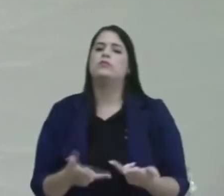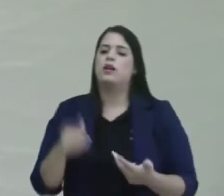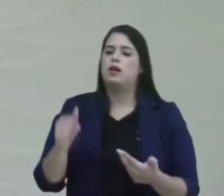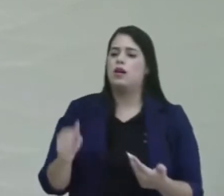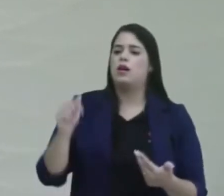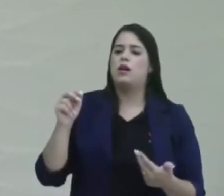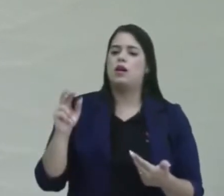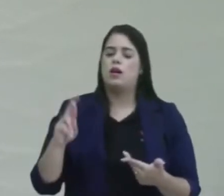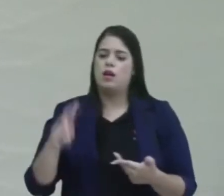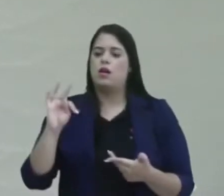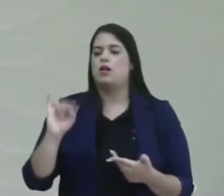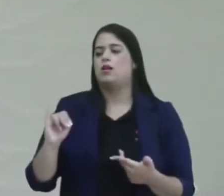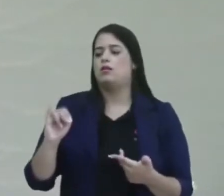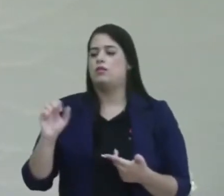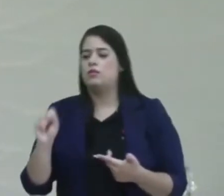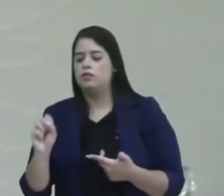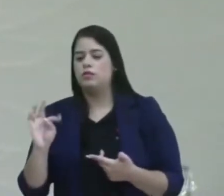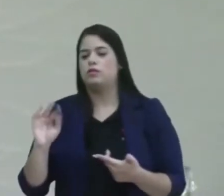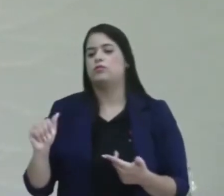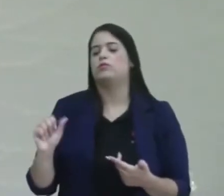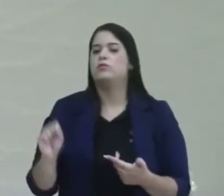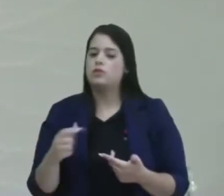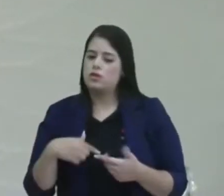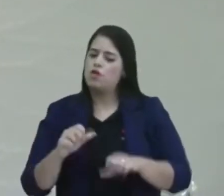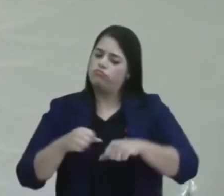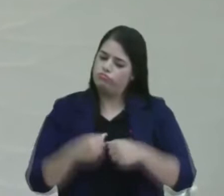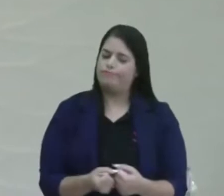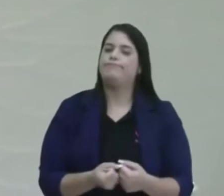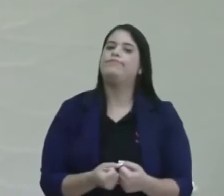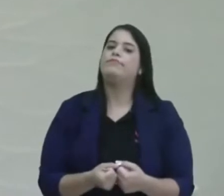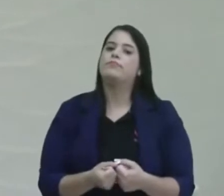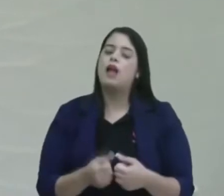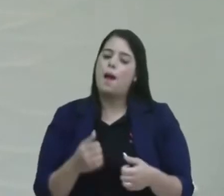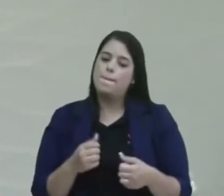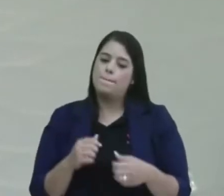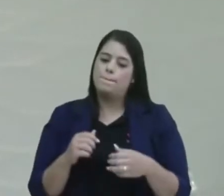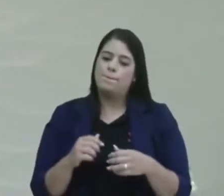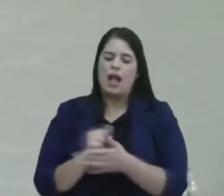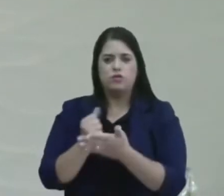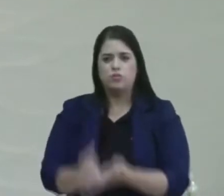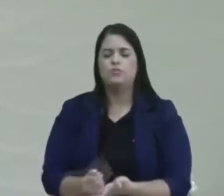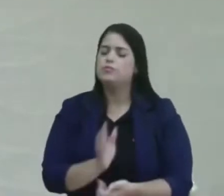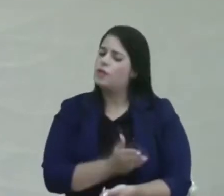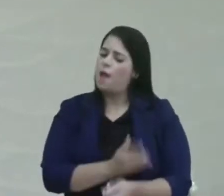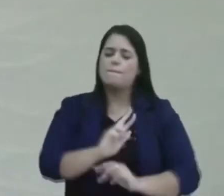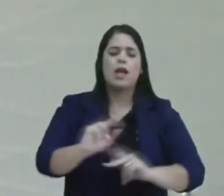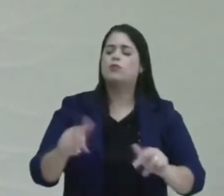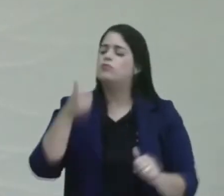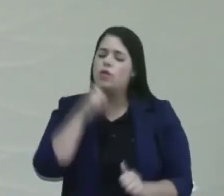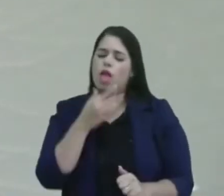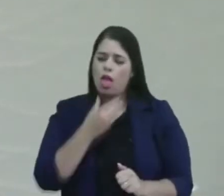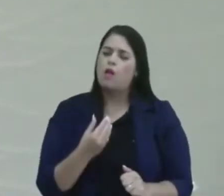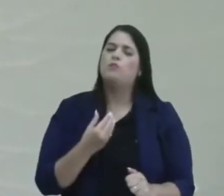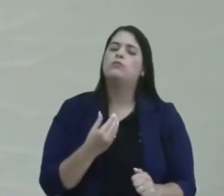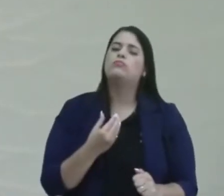locais, né, que eu tanto defendo, né, e que tenho, né, vários amigos e amigas que